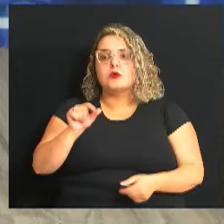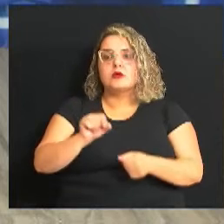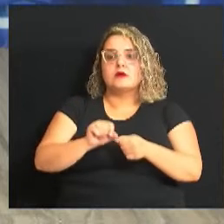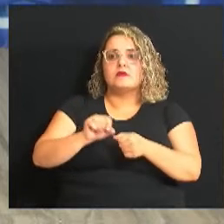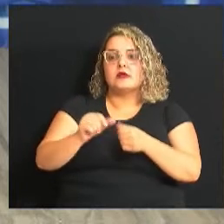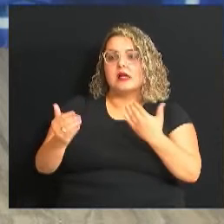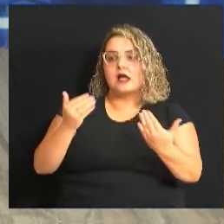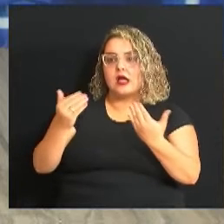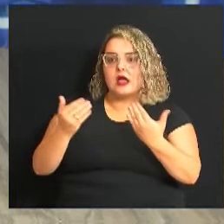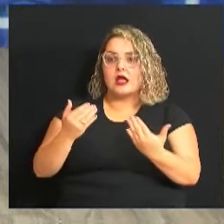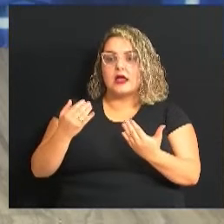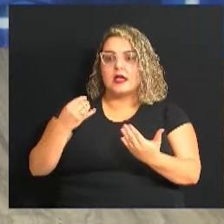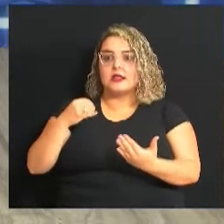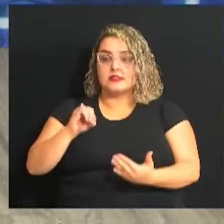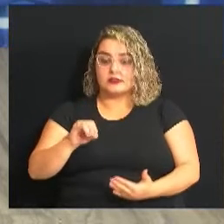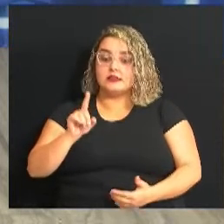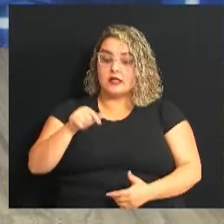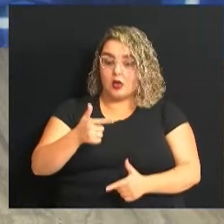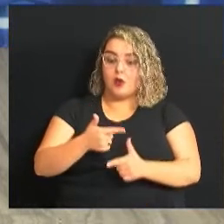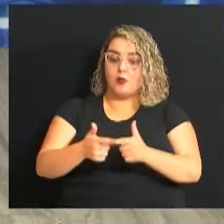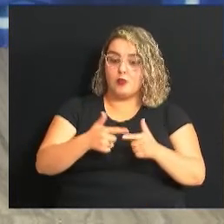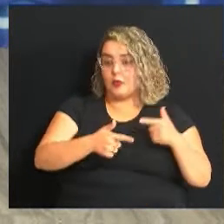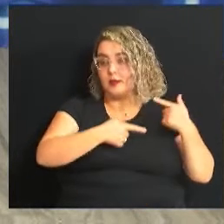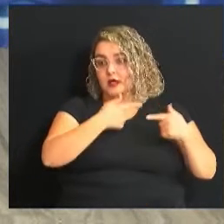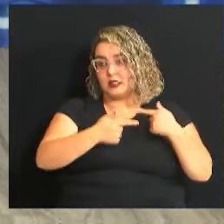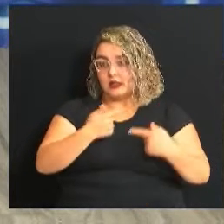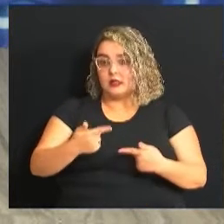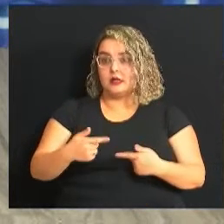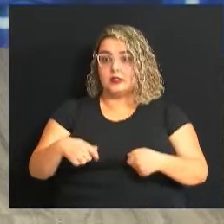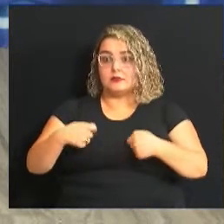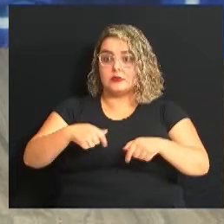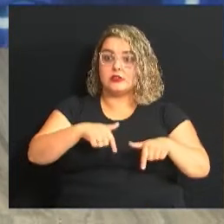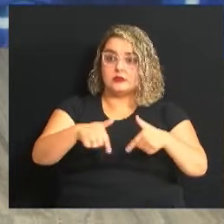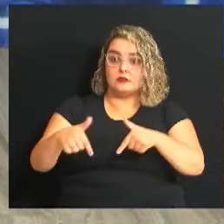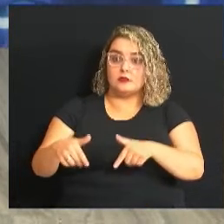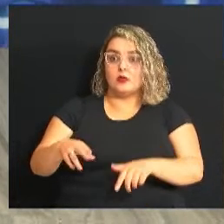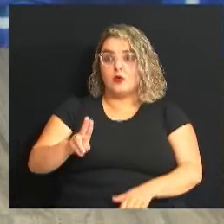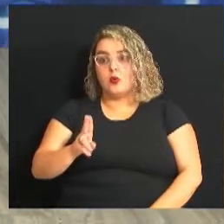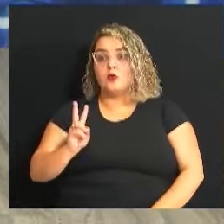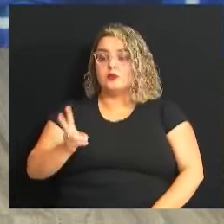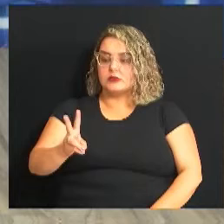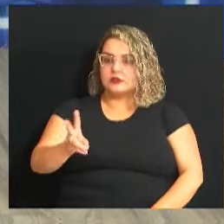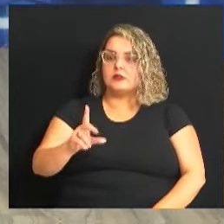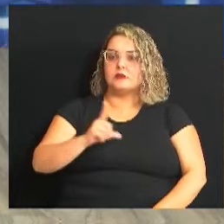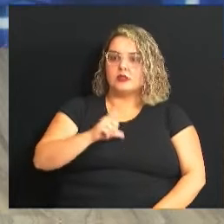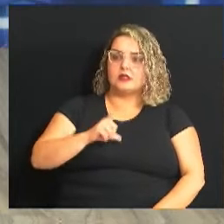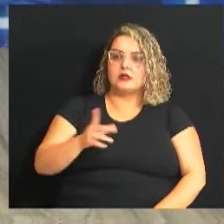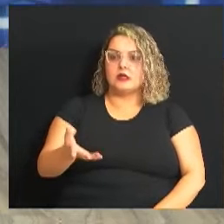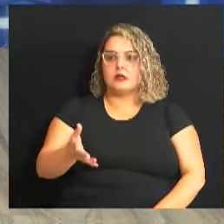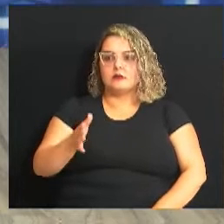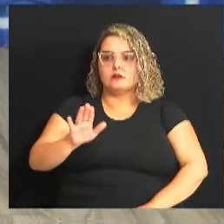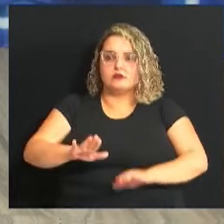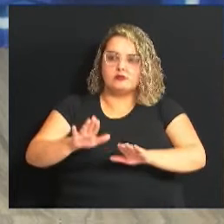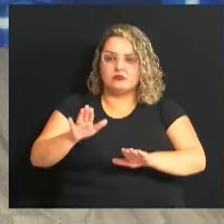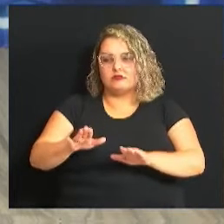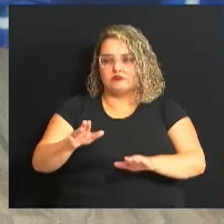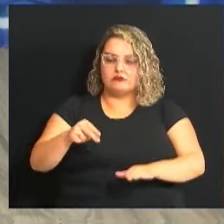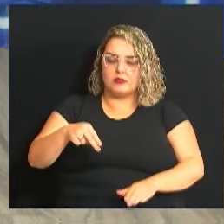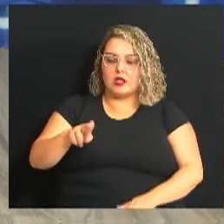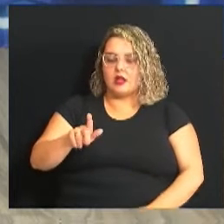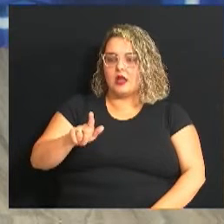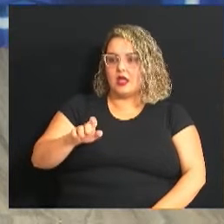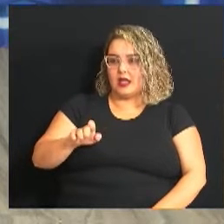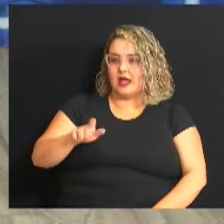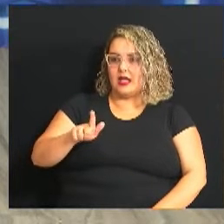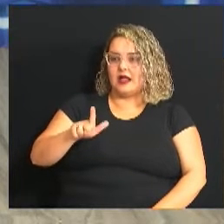comparação, se esse é um problema dessa geração que a gente precisa trabalhar ou se isso sempre existiu e às vezes foi um pouco negligenciado no passado.